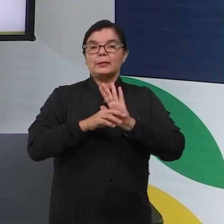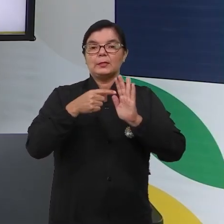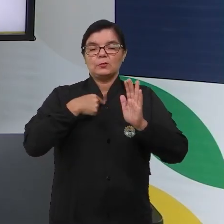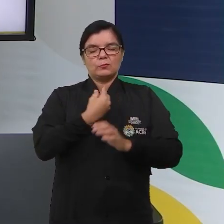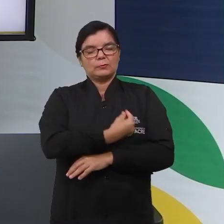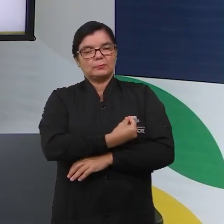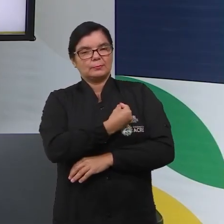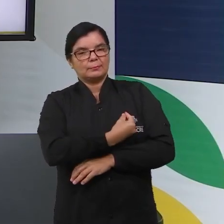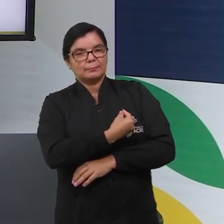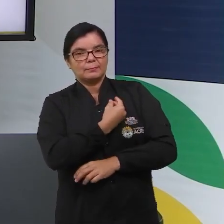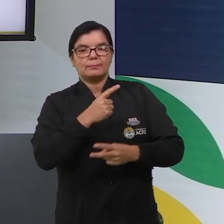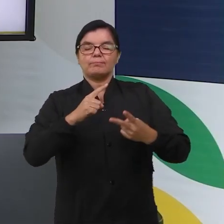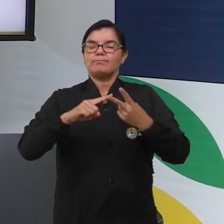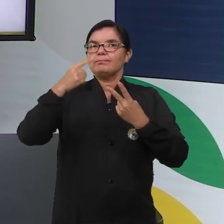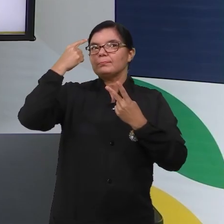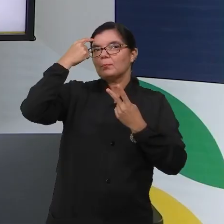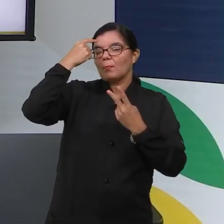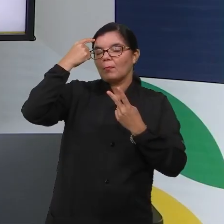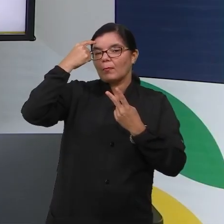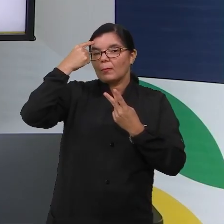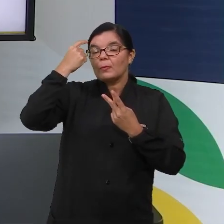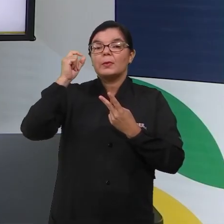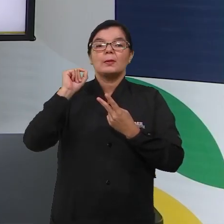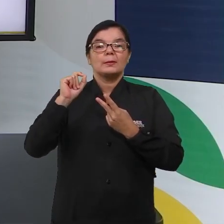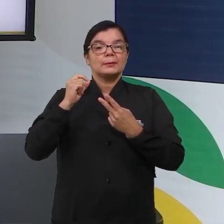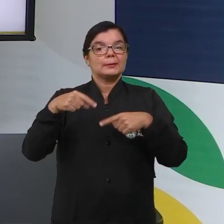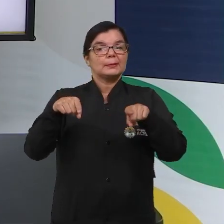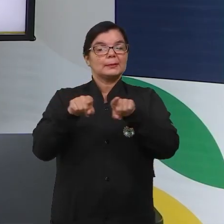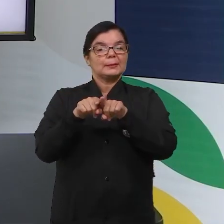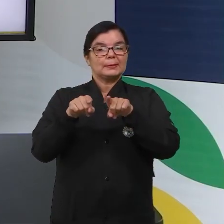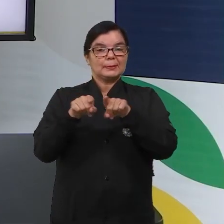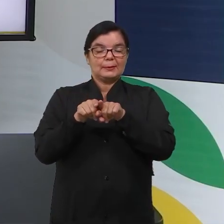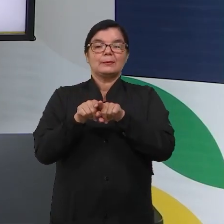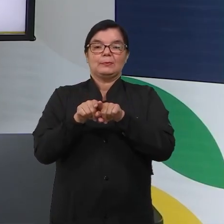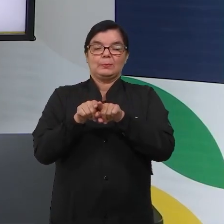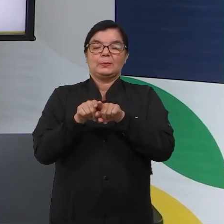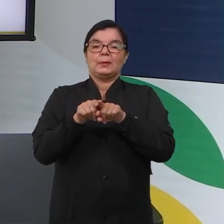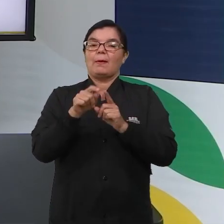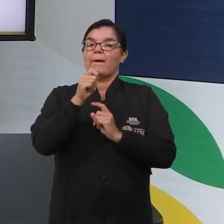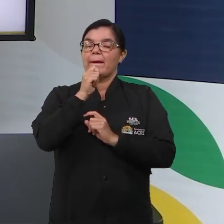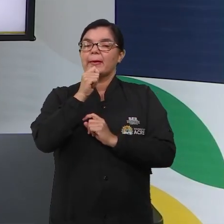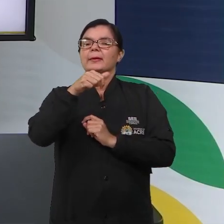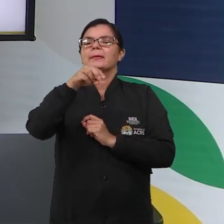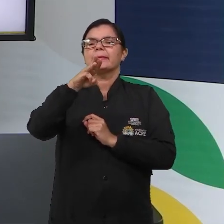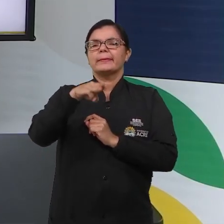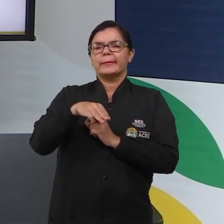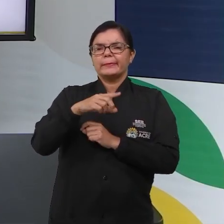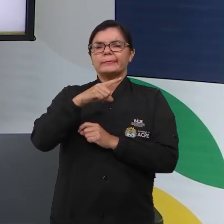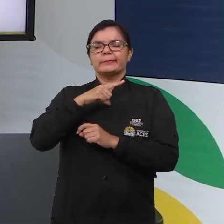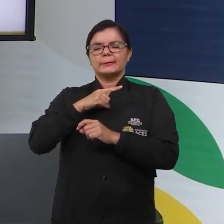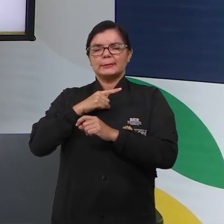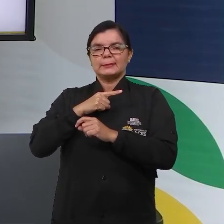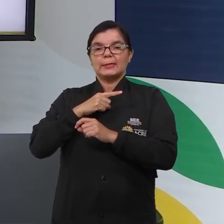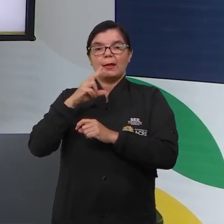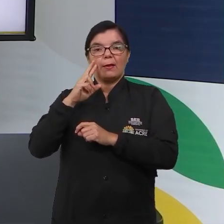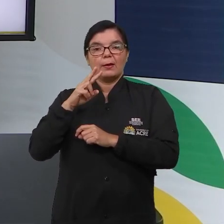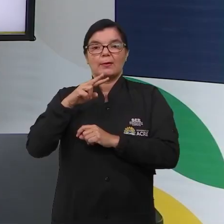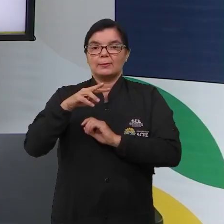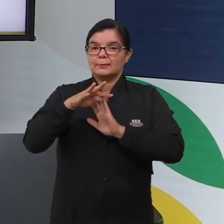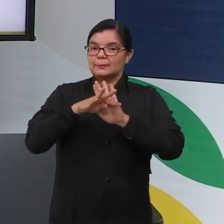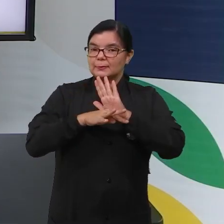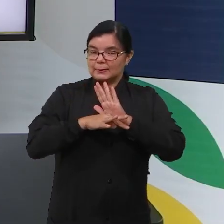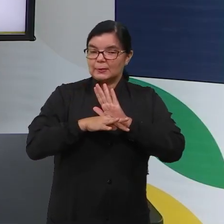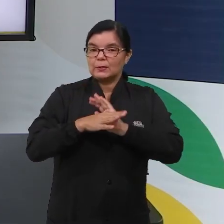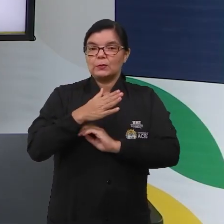de vida, formas de pensar, e levando em consideração ainda quem vai ter acesso a esse